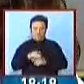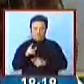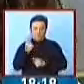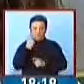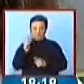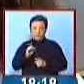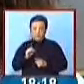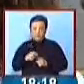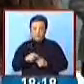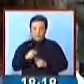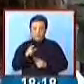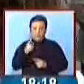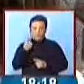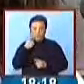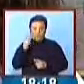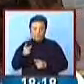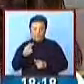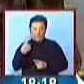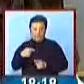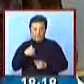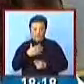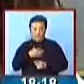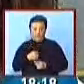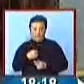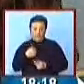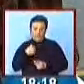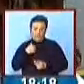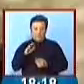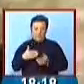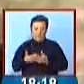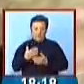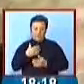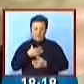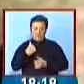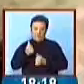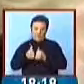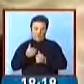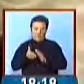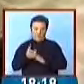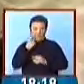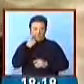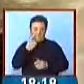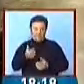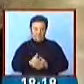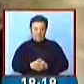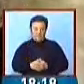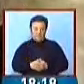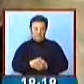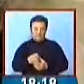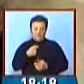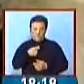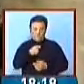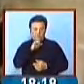curso, era um dos cursos que eu queria, e então propus-me para concorrer, para ver se entrava. Eles próprios podem